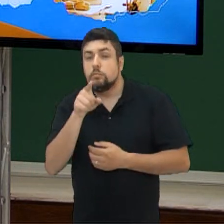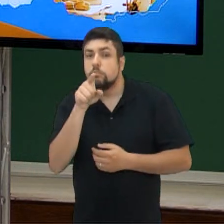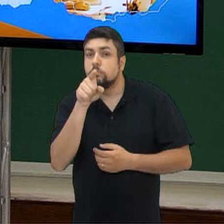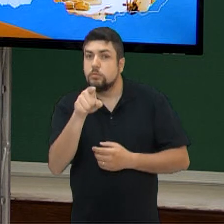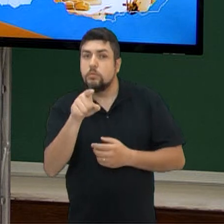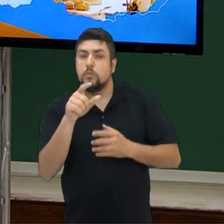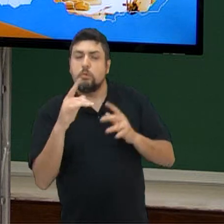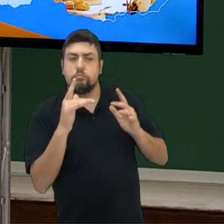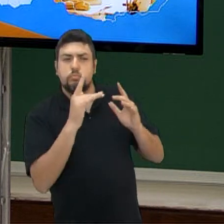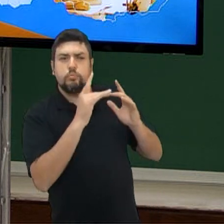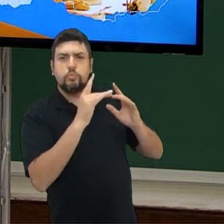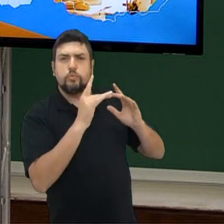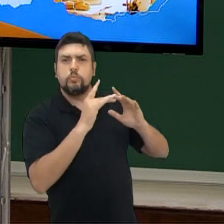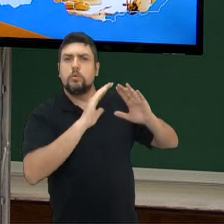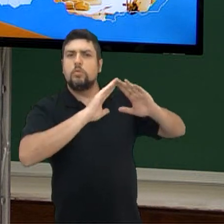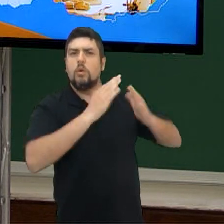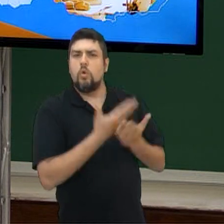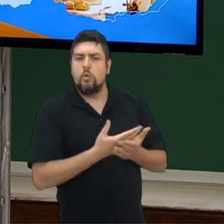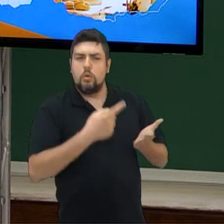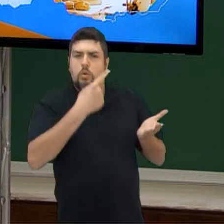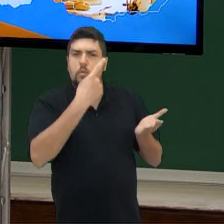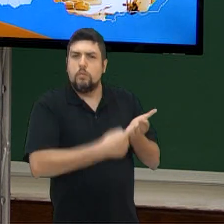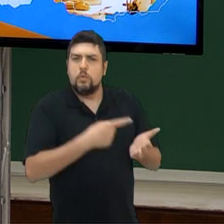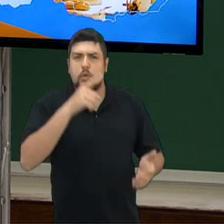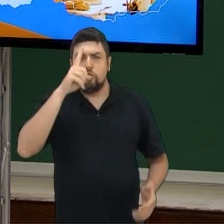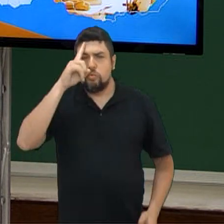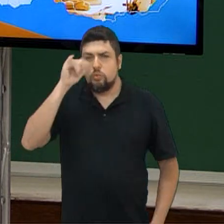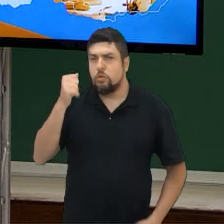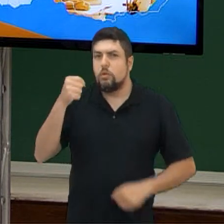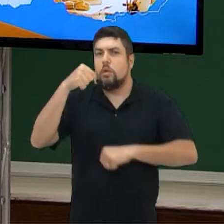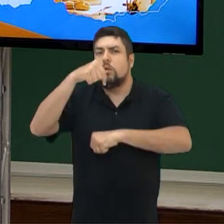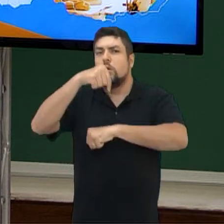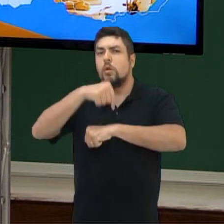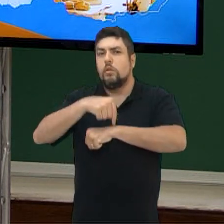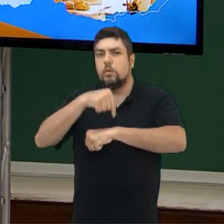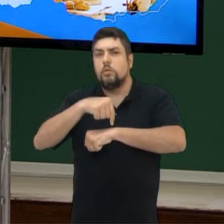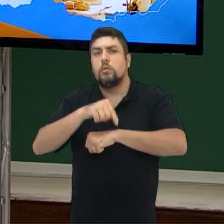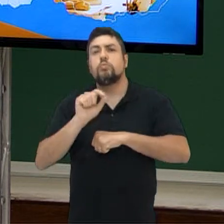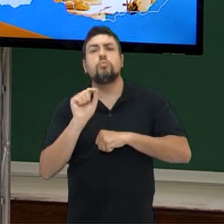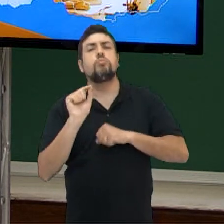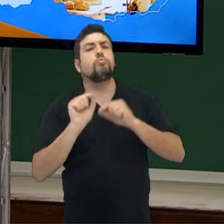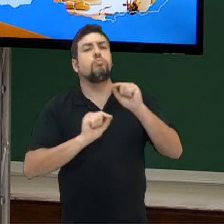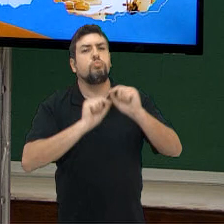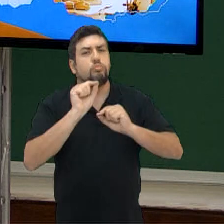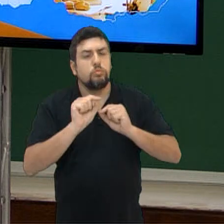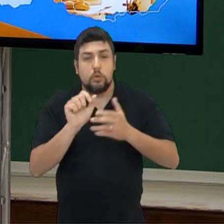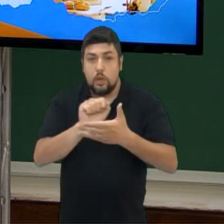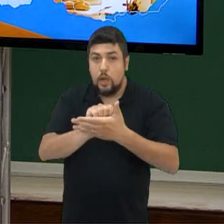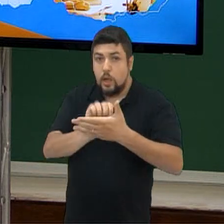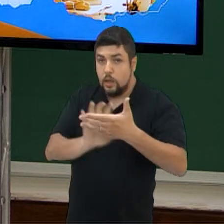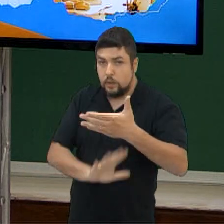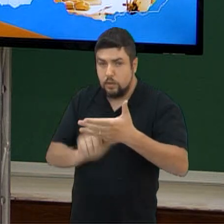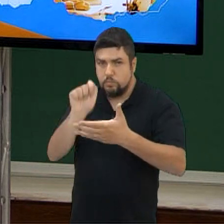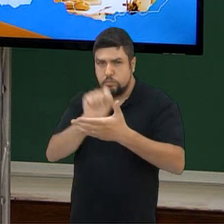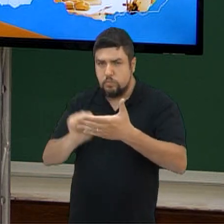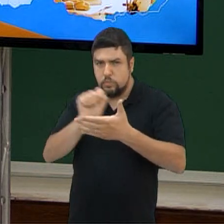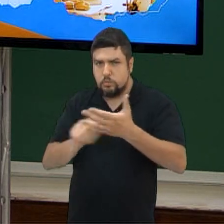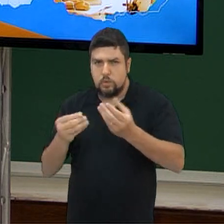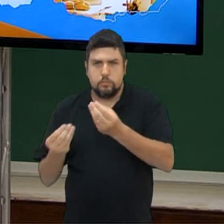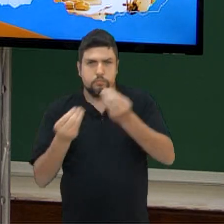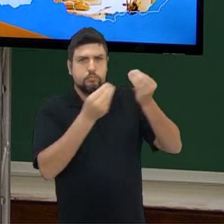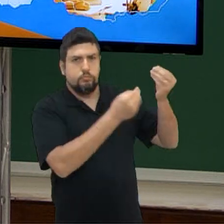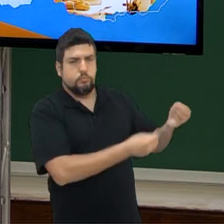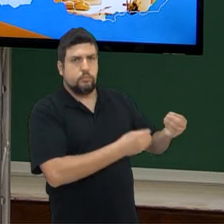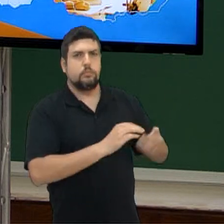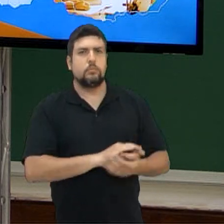agendar com a sua escola um dia e um horário para fazer a entrega das atividades.